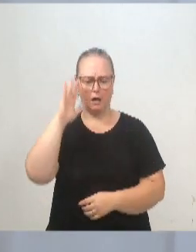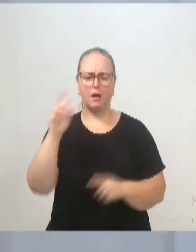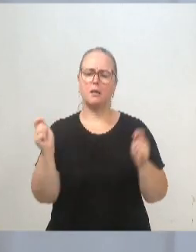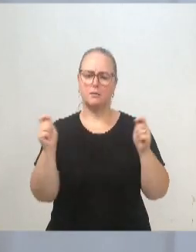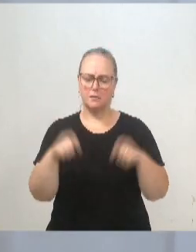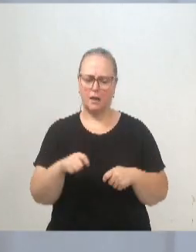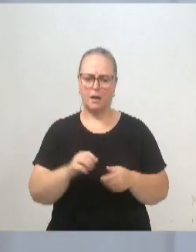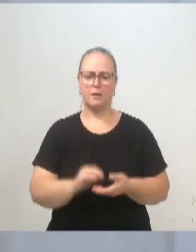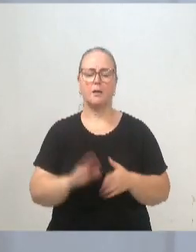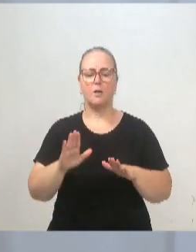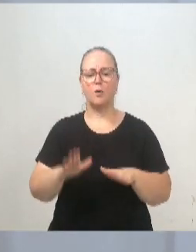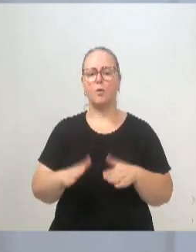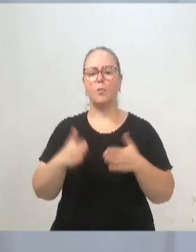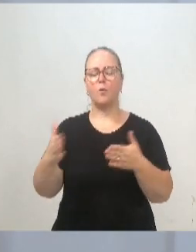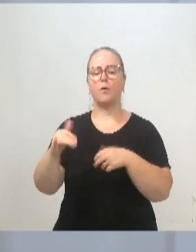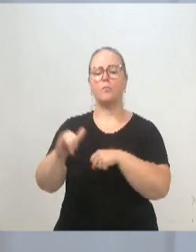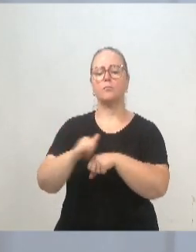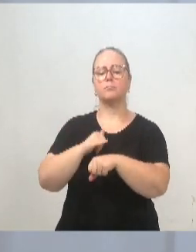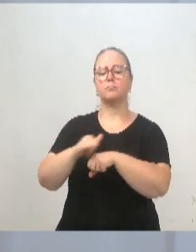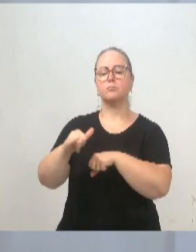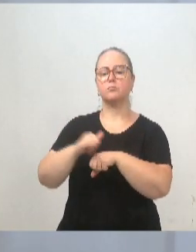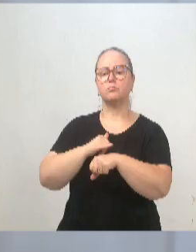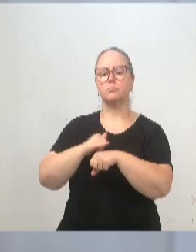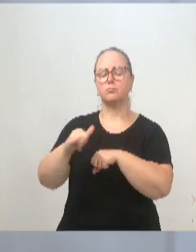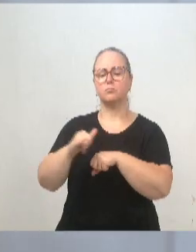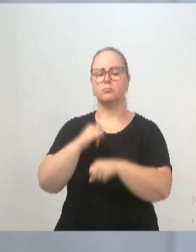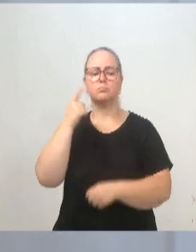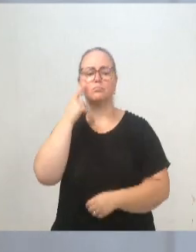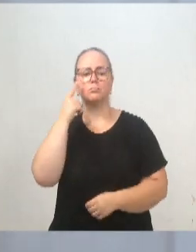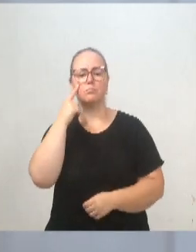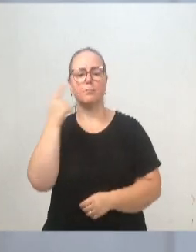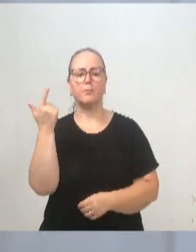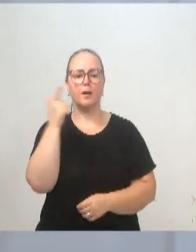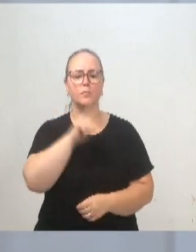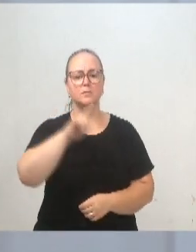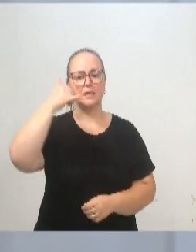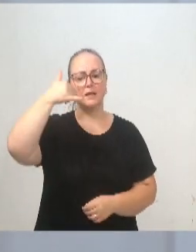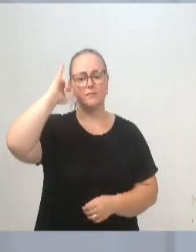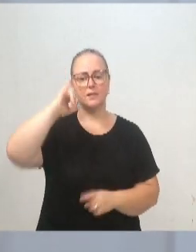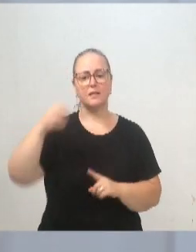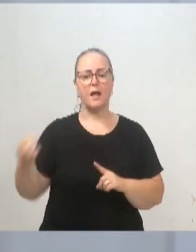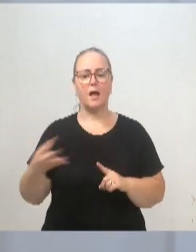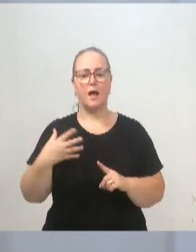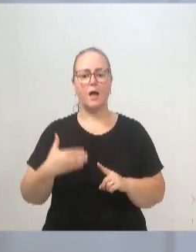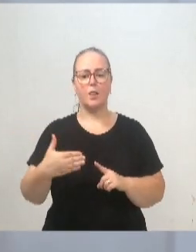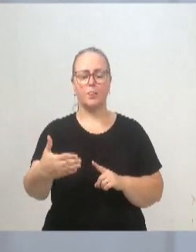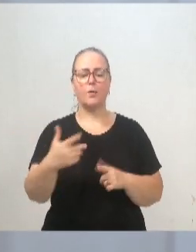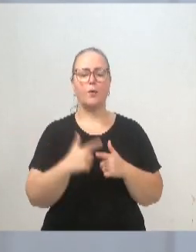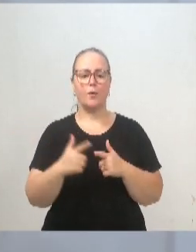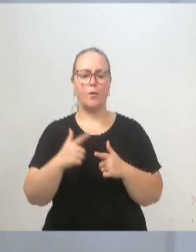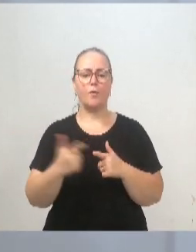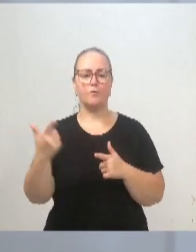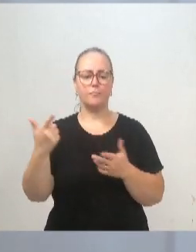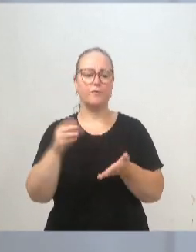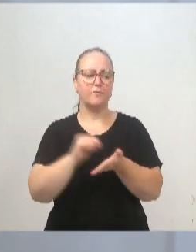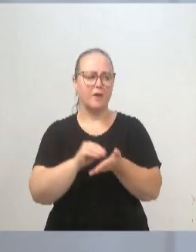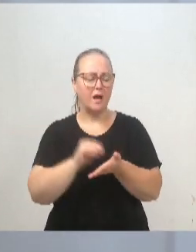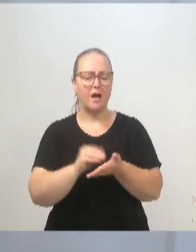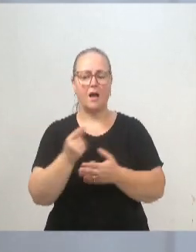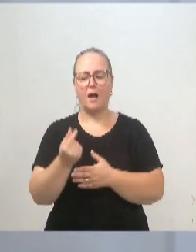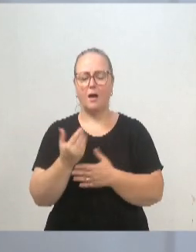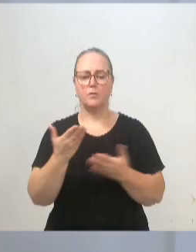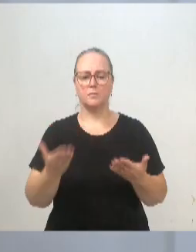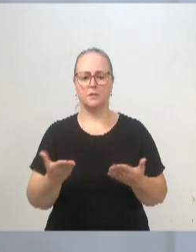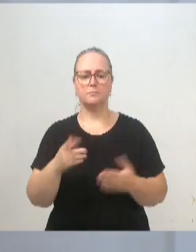Que mecanismos de controle estão sendo implementados para evitar novos déficits? e há responsáveis identificados por